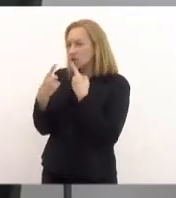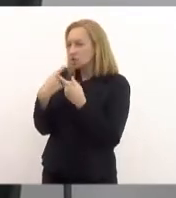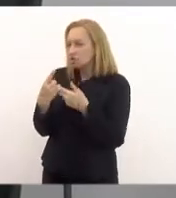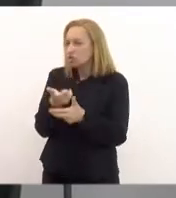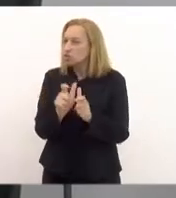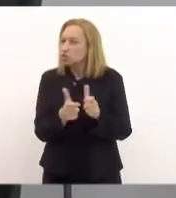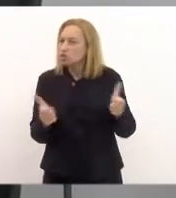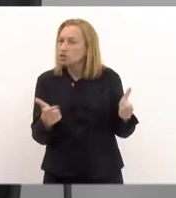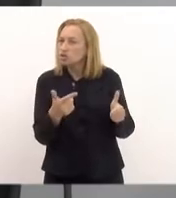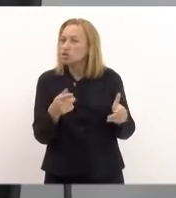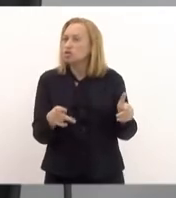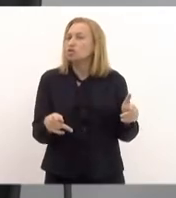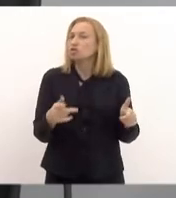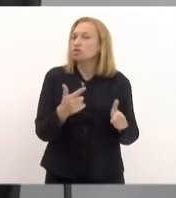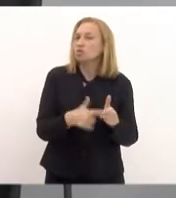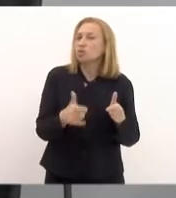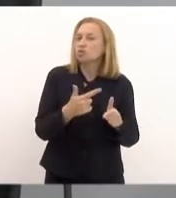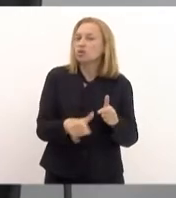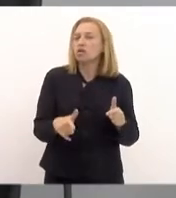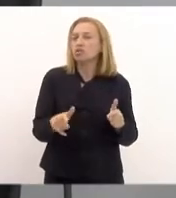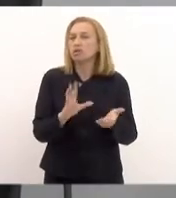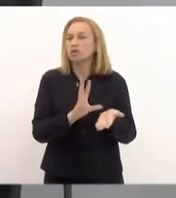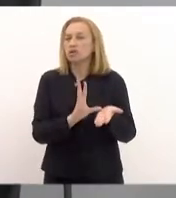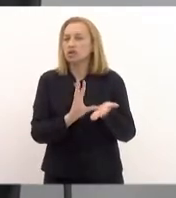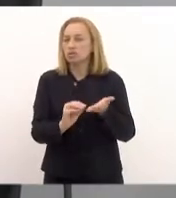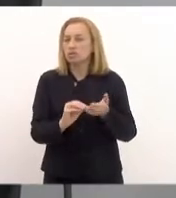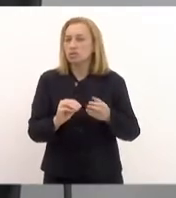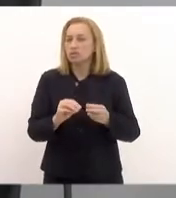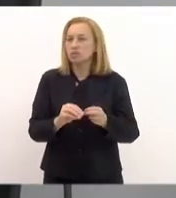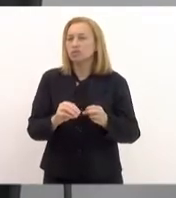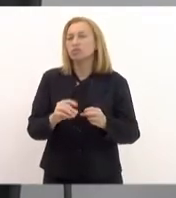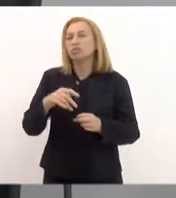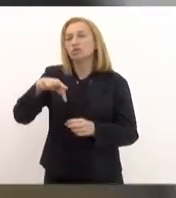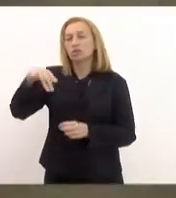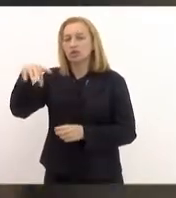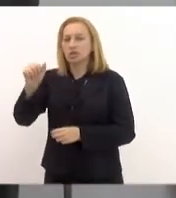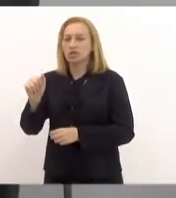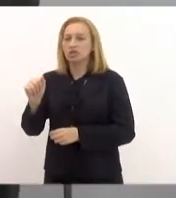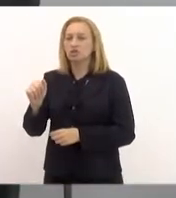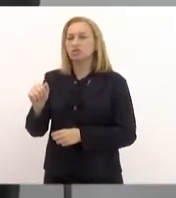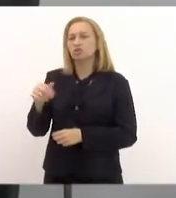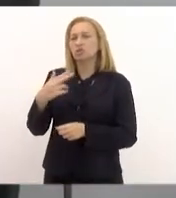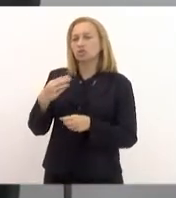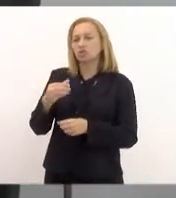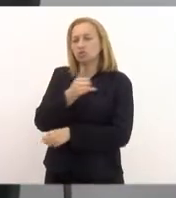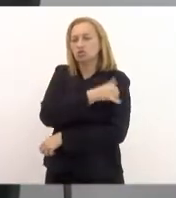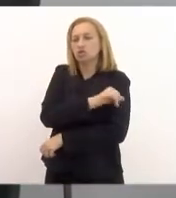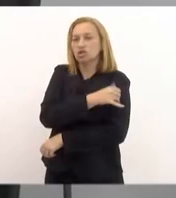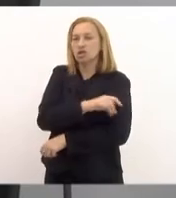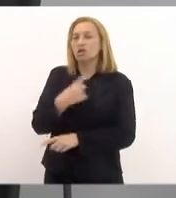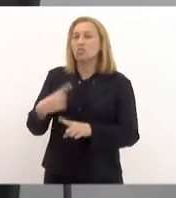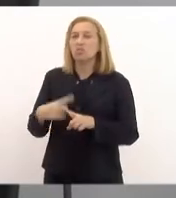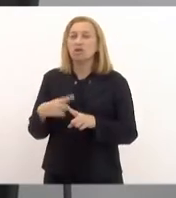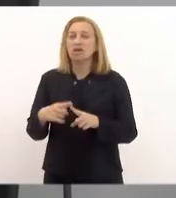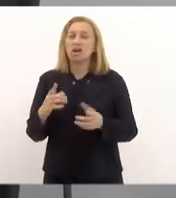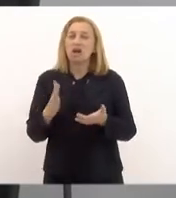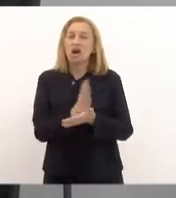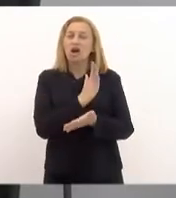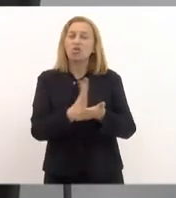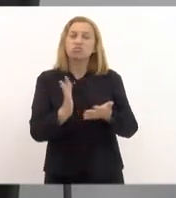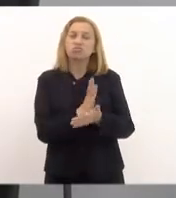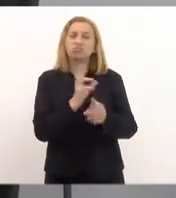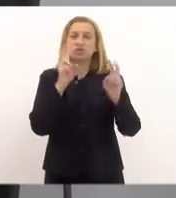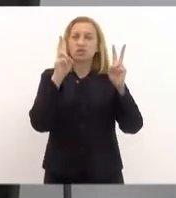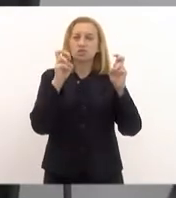problemas da pauta metropolitana no Rio de Janeiro é que assuntos metropolitanos, às vezes, são tocados individualmente por um município ou dois, sem que isso